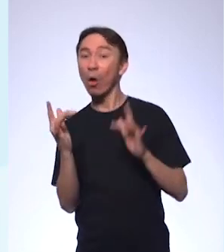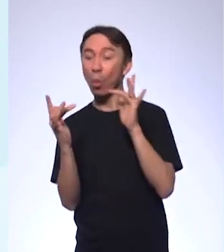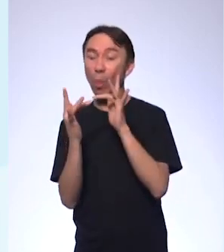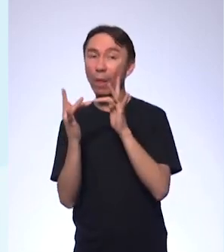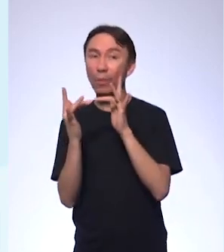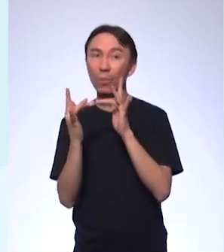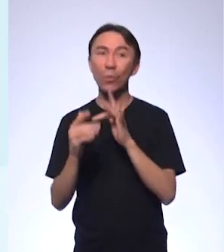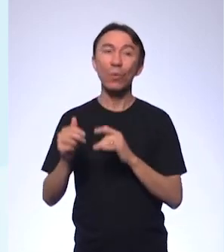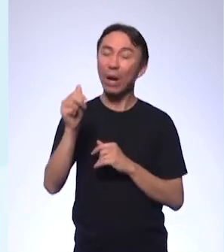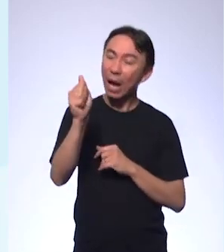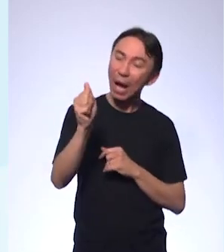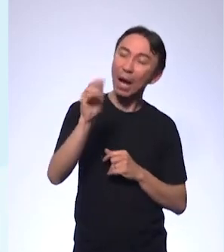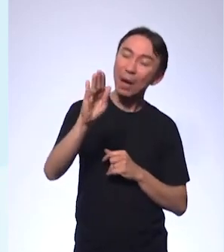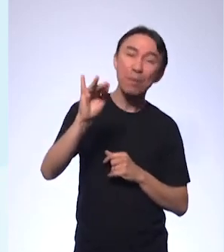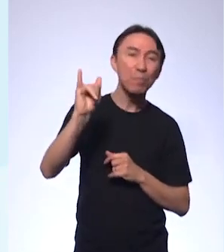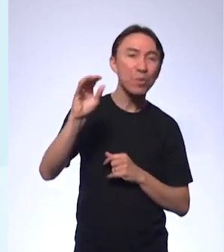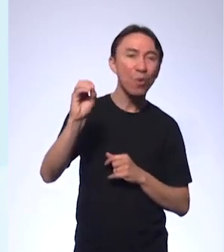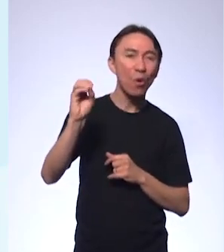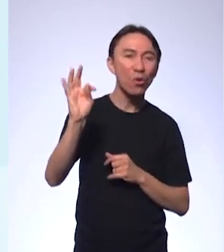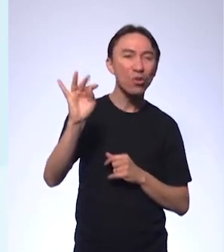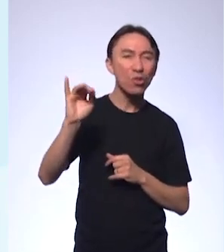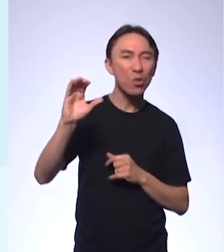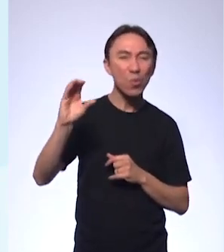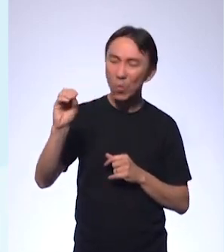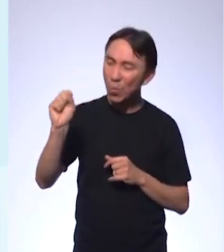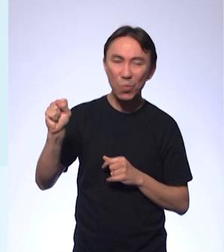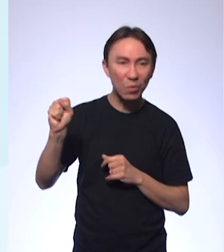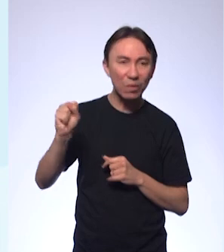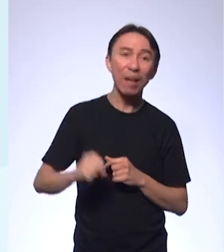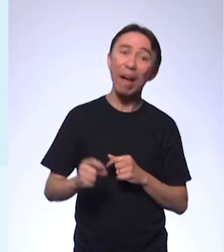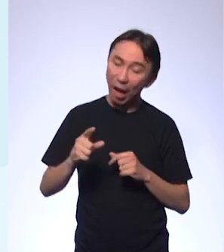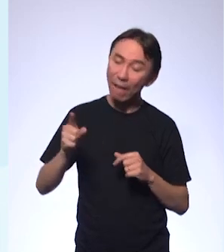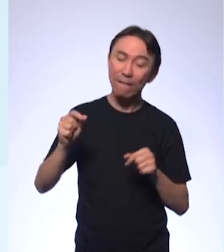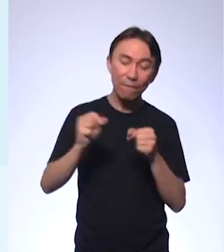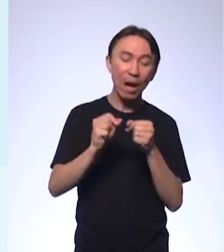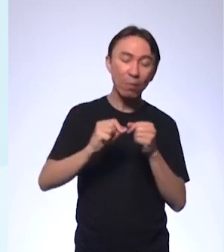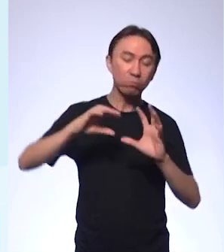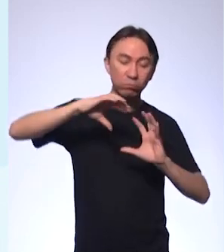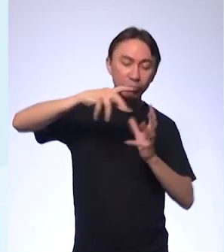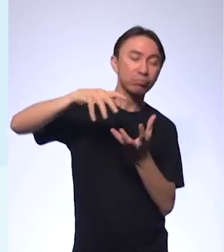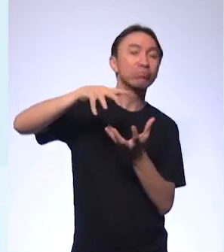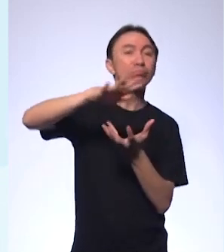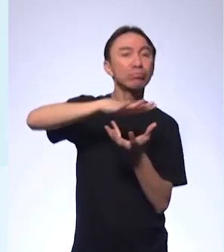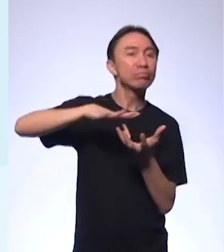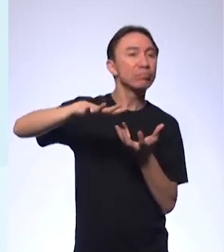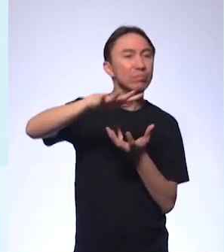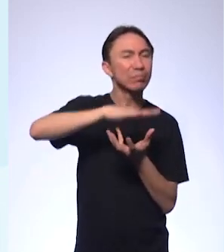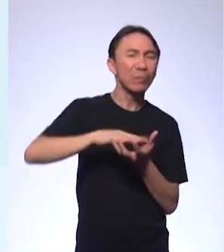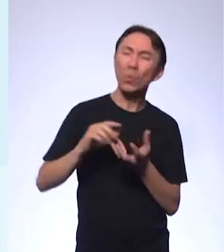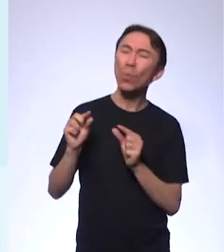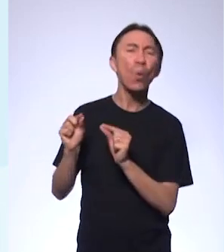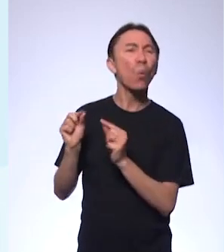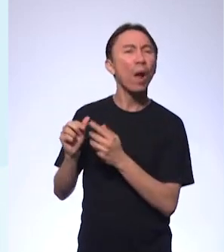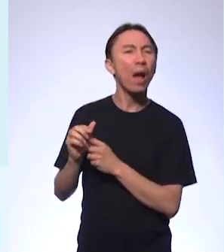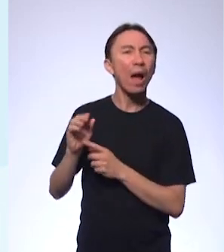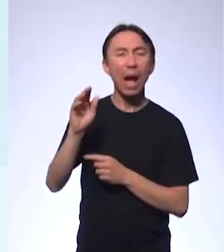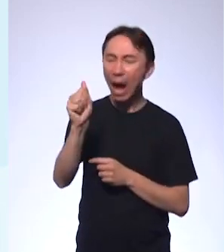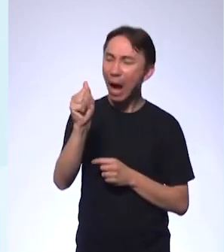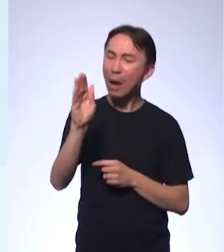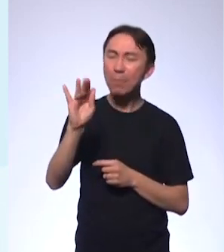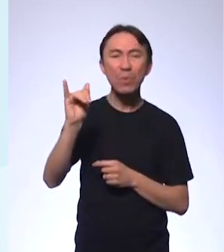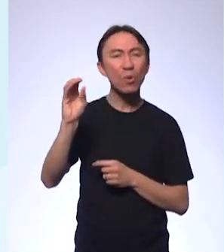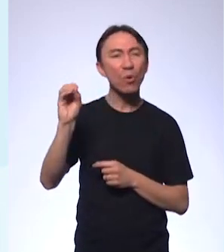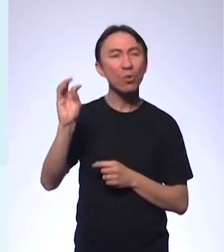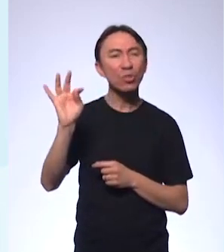vão formar um ecossistema. E quem são esses fatores abióticos? A gente pode dizer que é a influência do